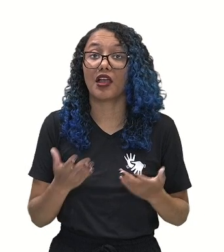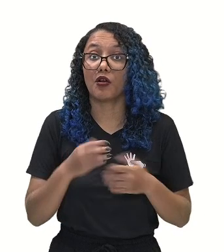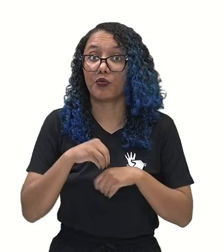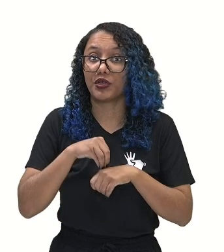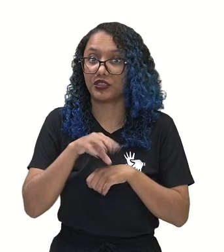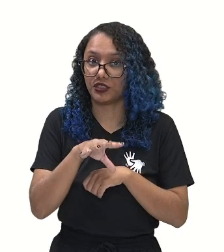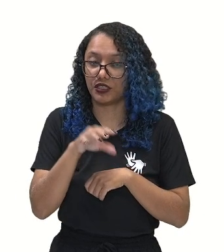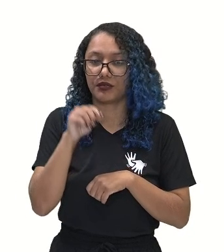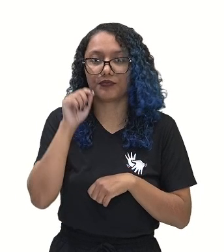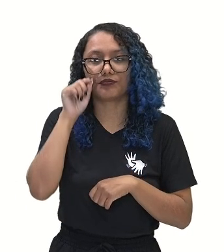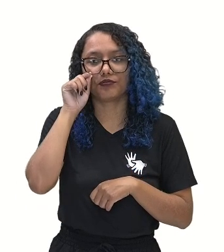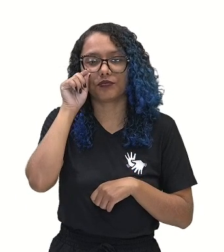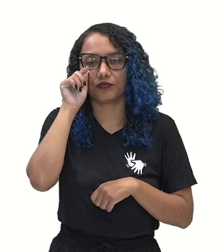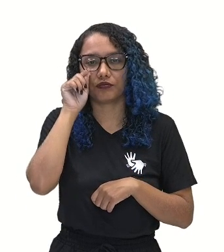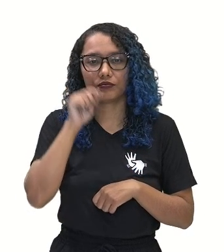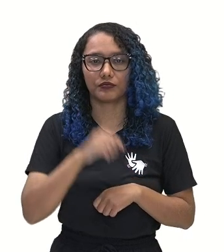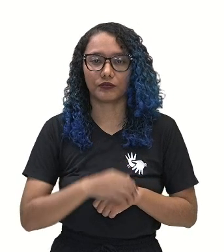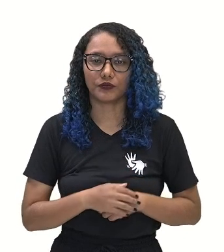só.